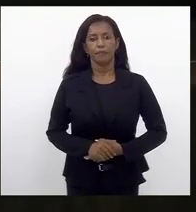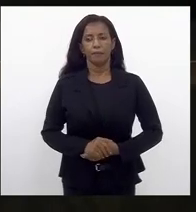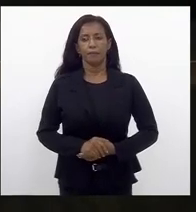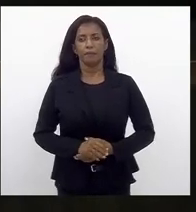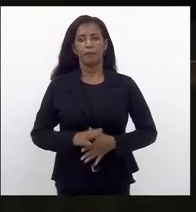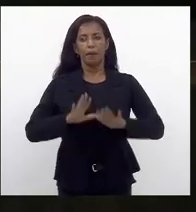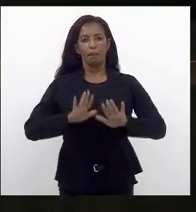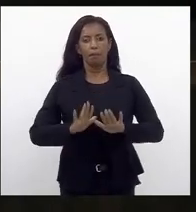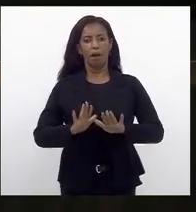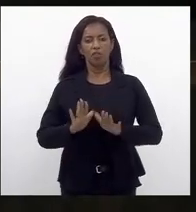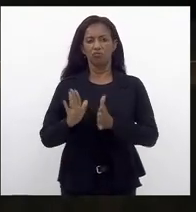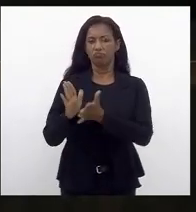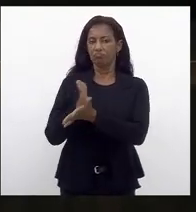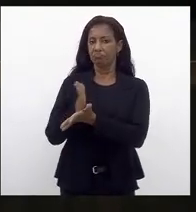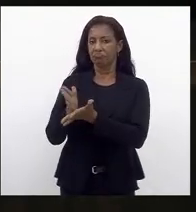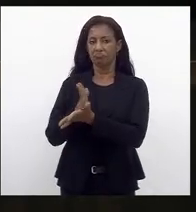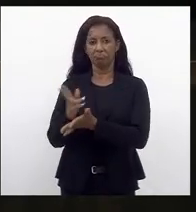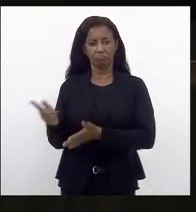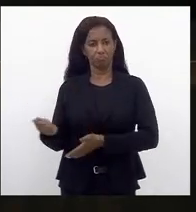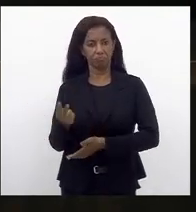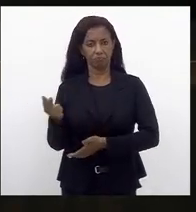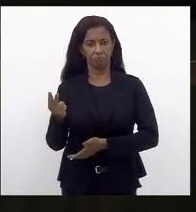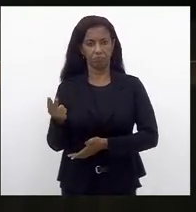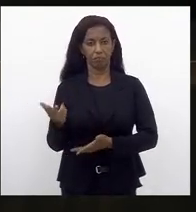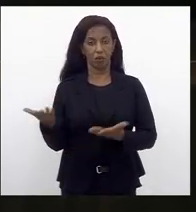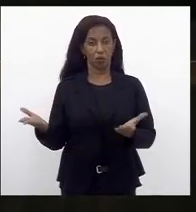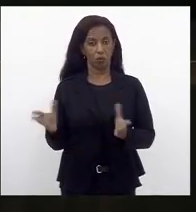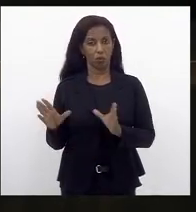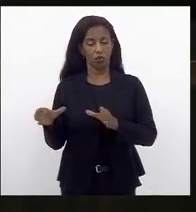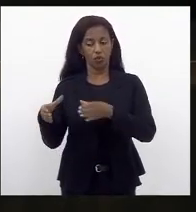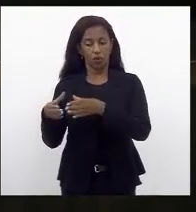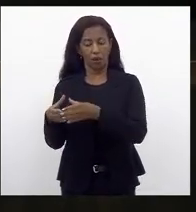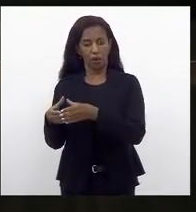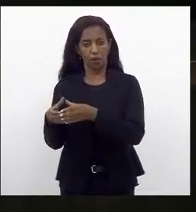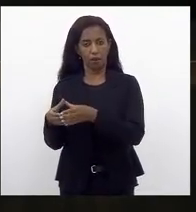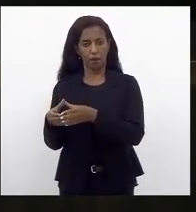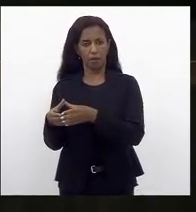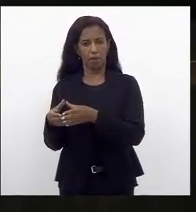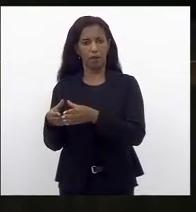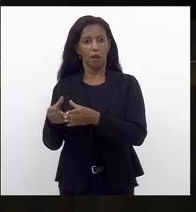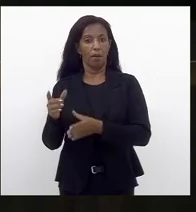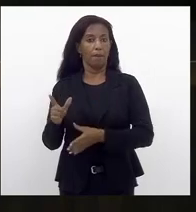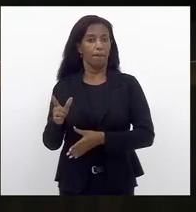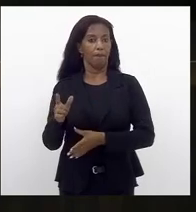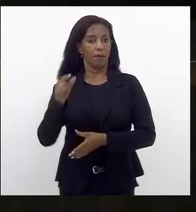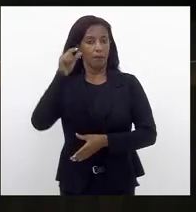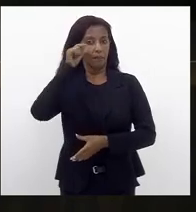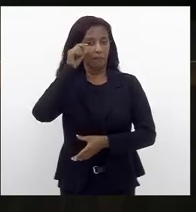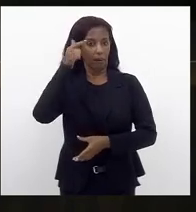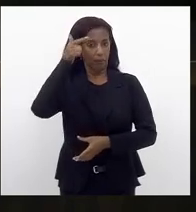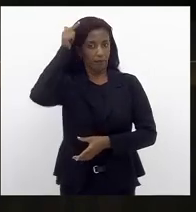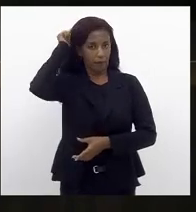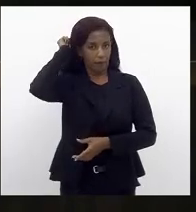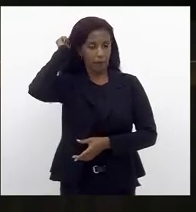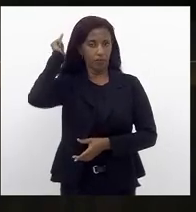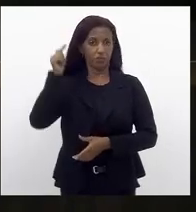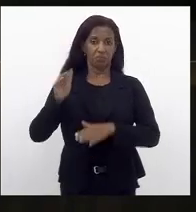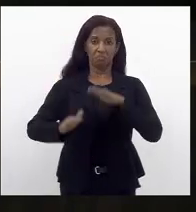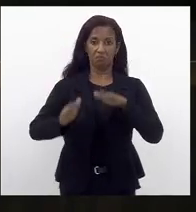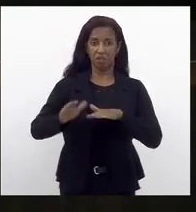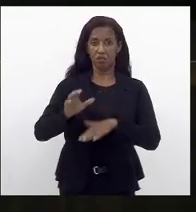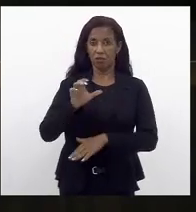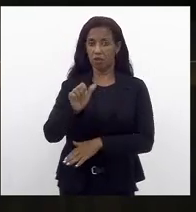mas não a qualquer preço atual equipe Econômica com a data pelo Ministro Paulo Guedes que embora seja carioca